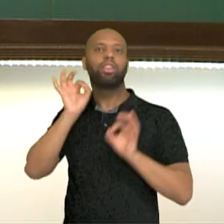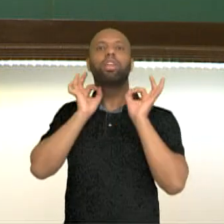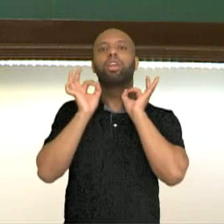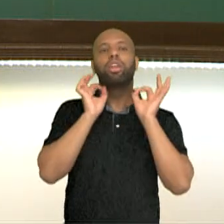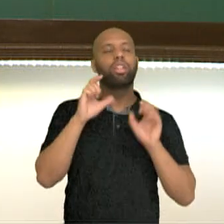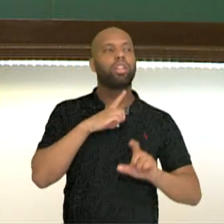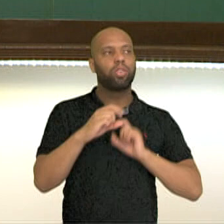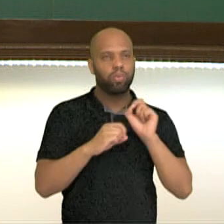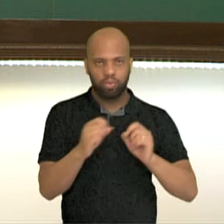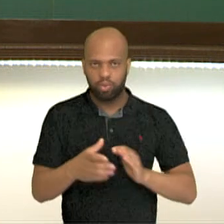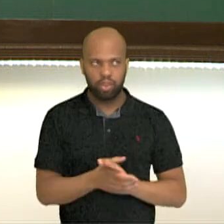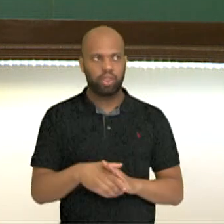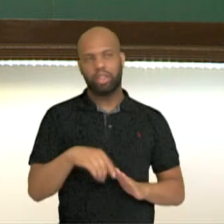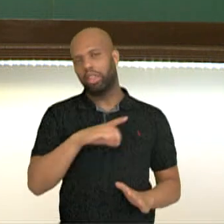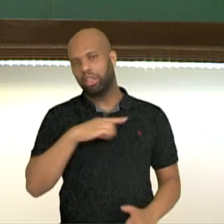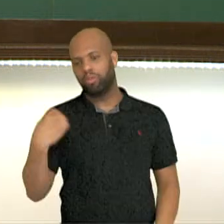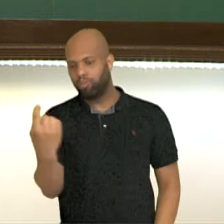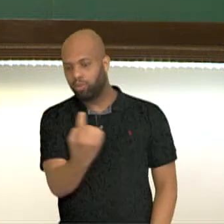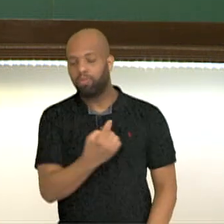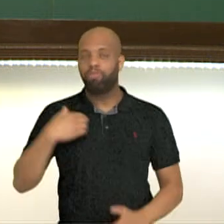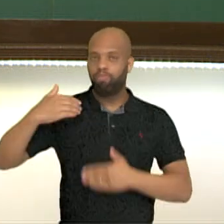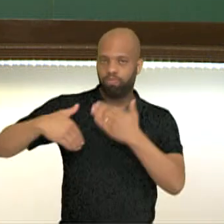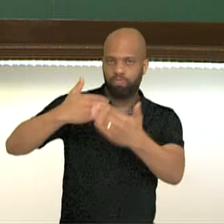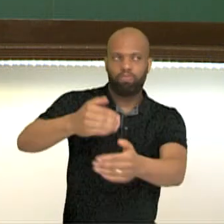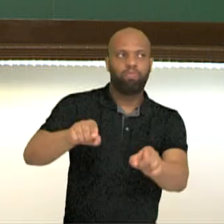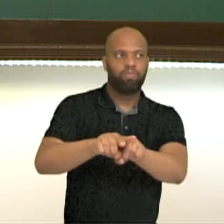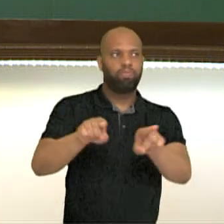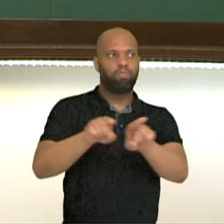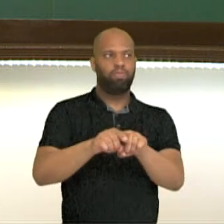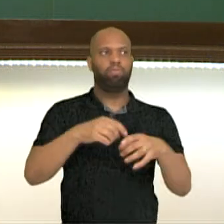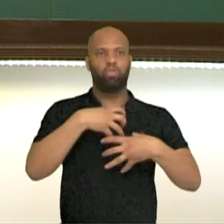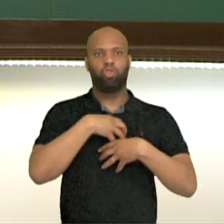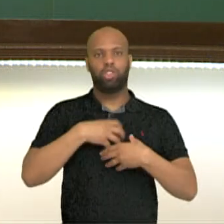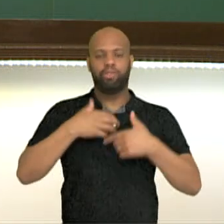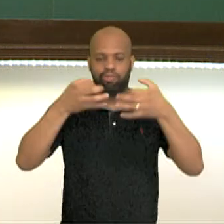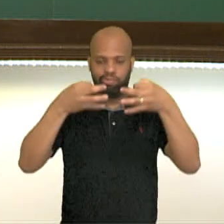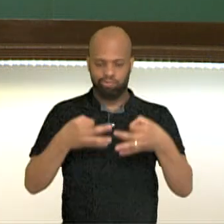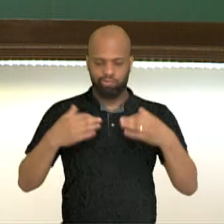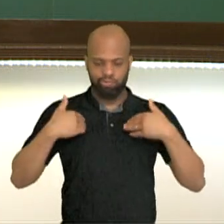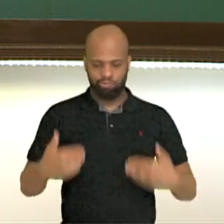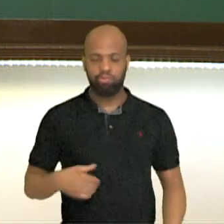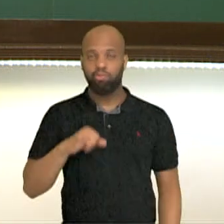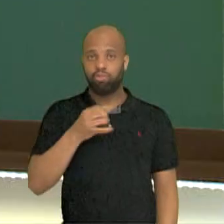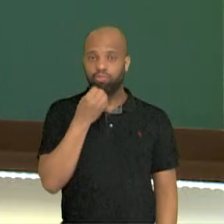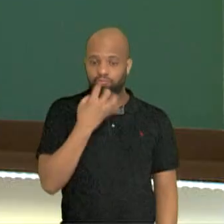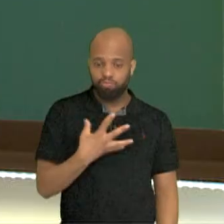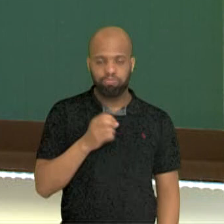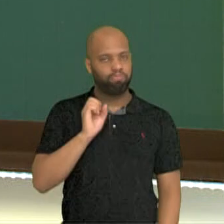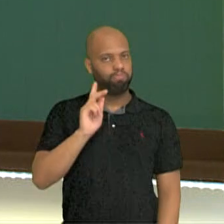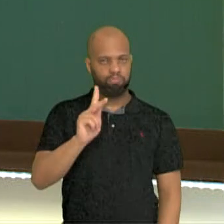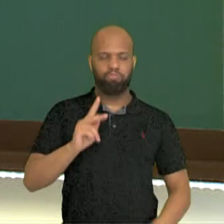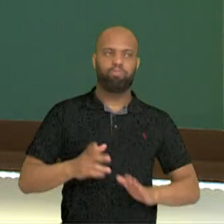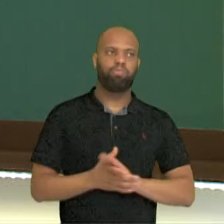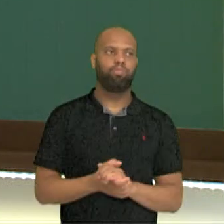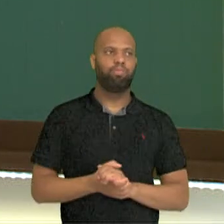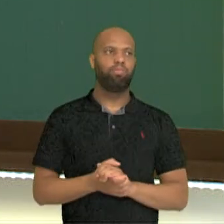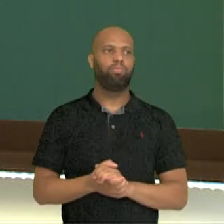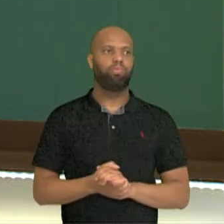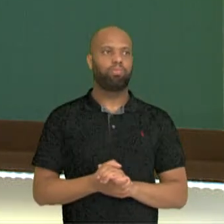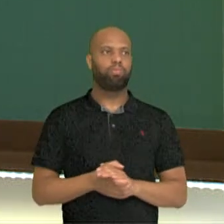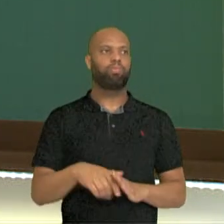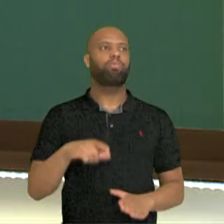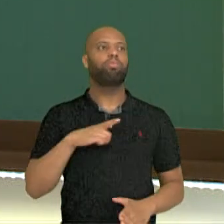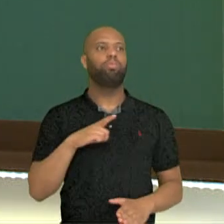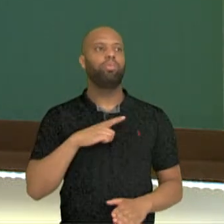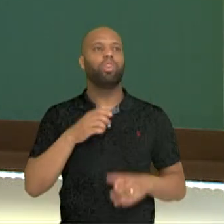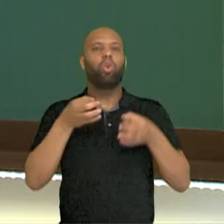aí para nós o desenvolvimento, né, ativo do nosso corpo. Se elas estão bem, está indo tudo bem. Olha só, glândula